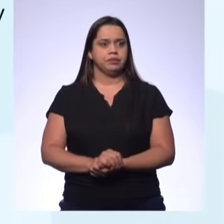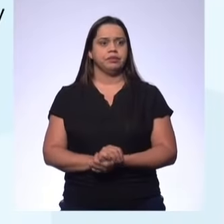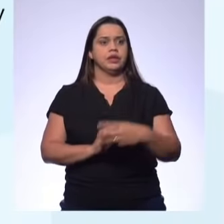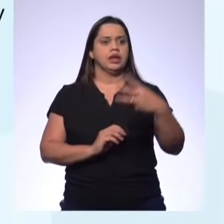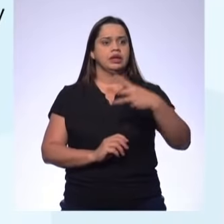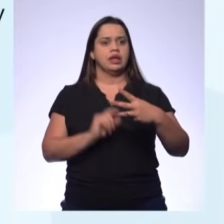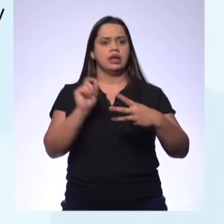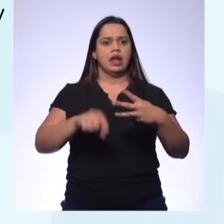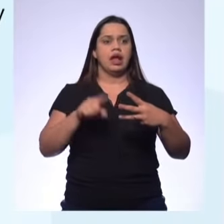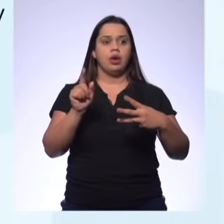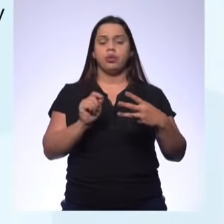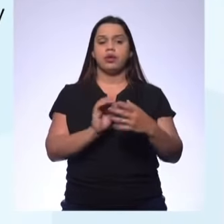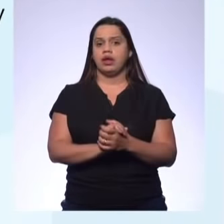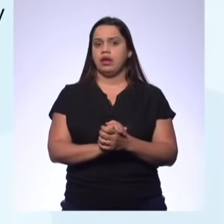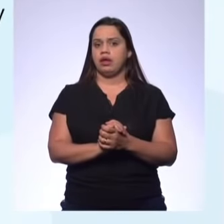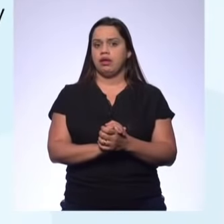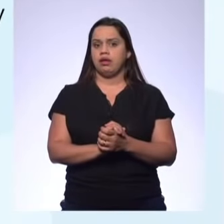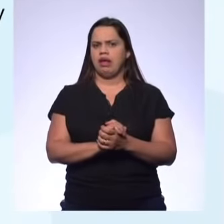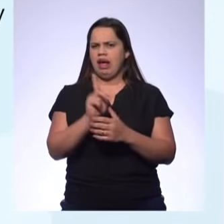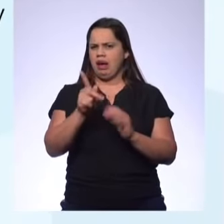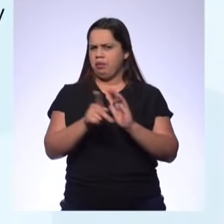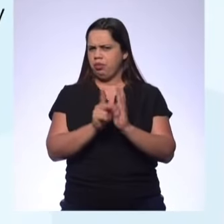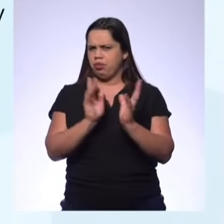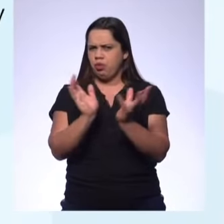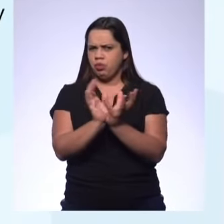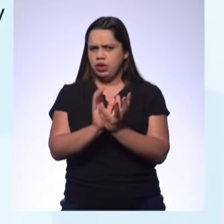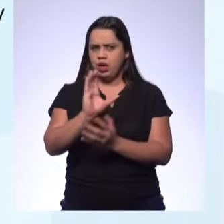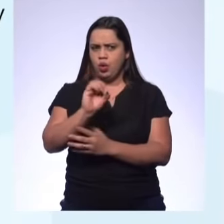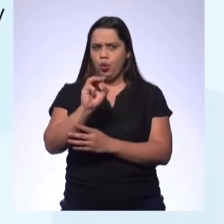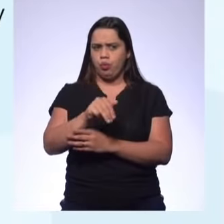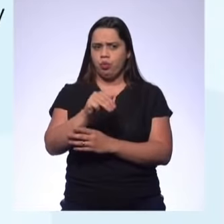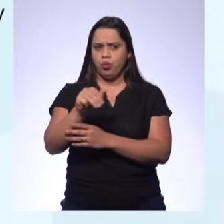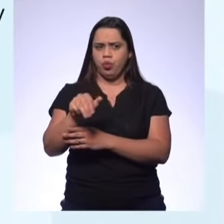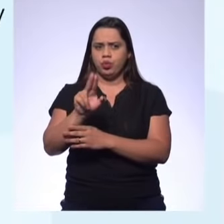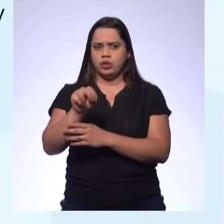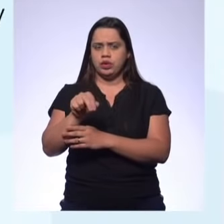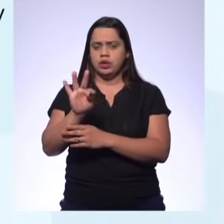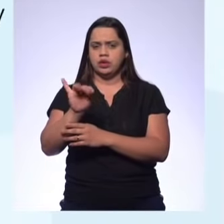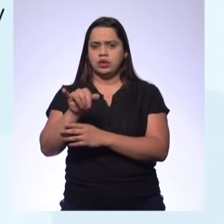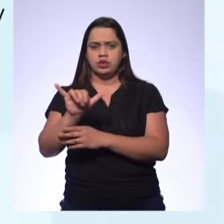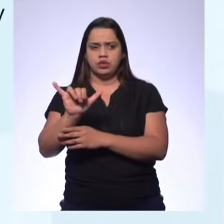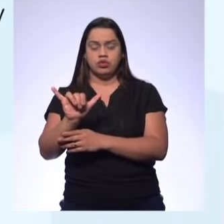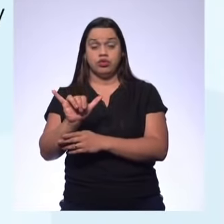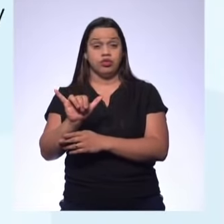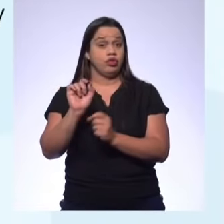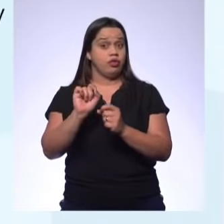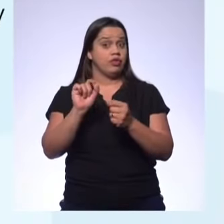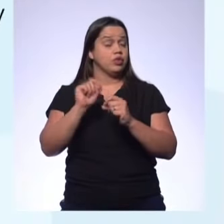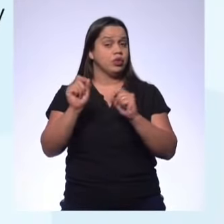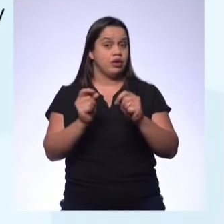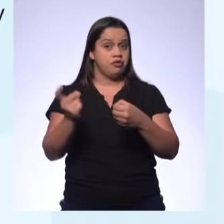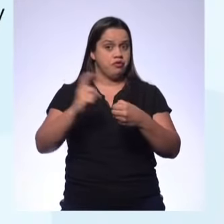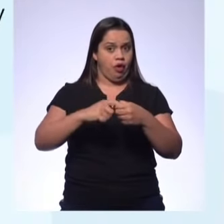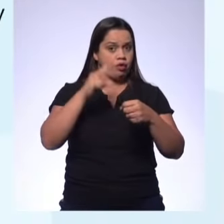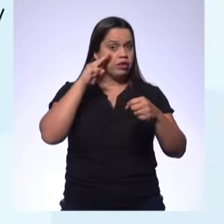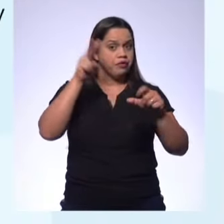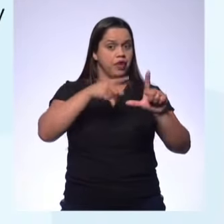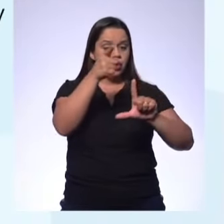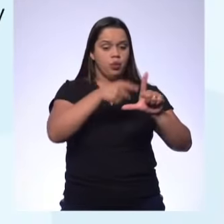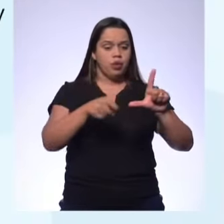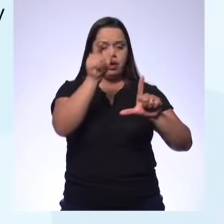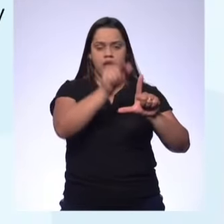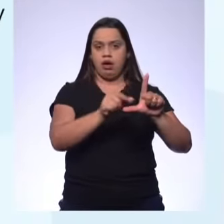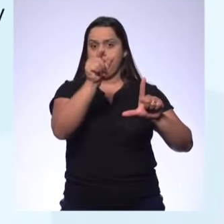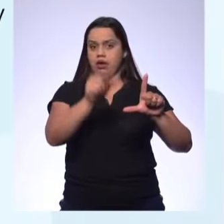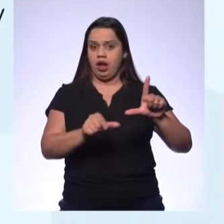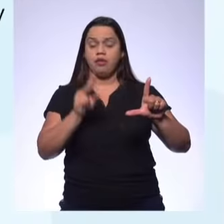community prepared, né? Será que está falando da comunidade? Então, você vai voltar lá no gráfico de barras e você vai olhar ali